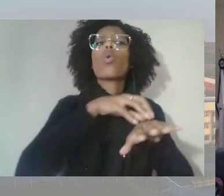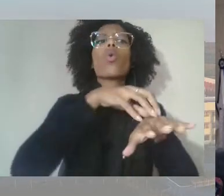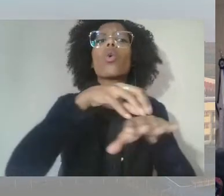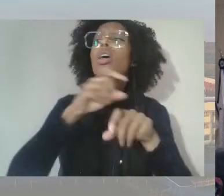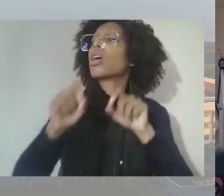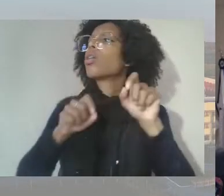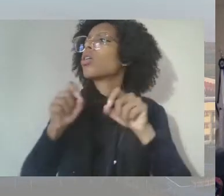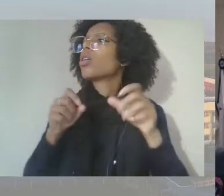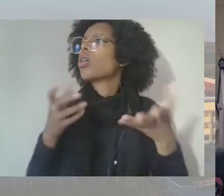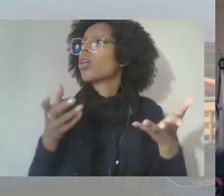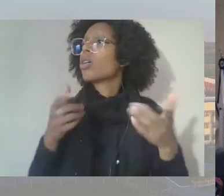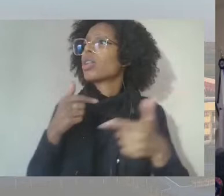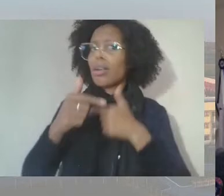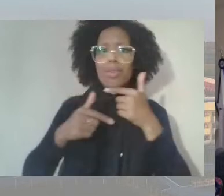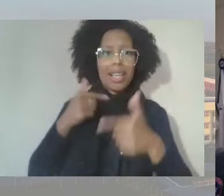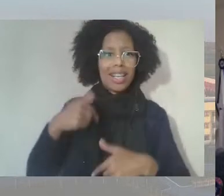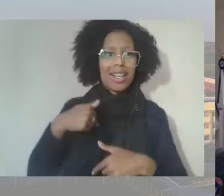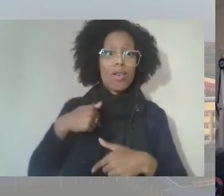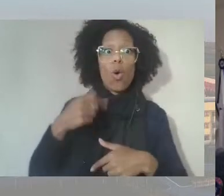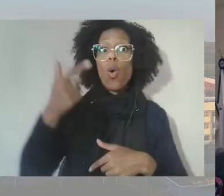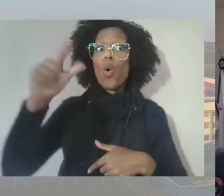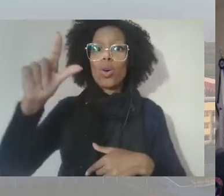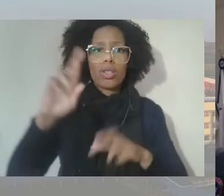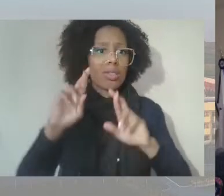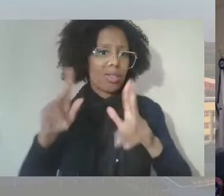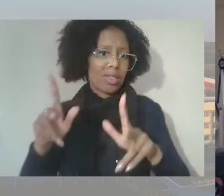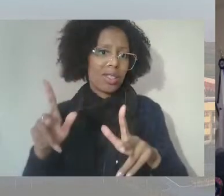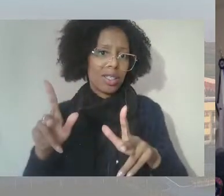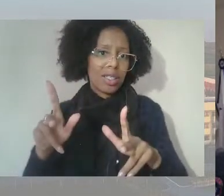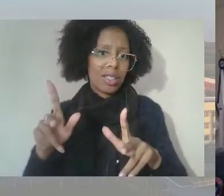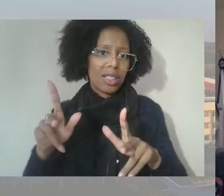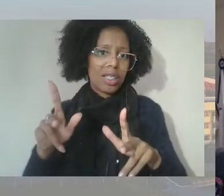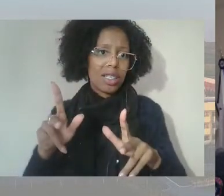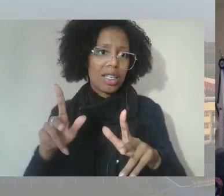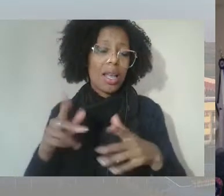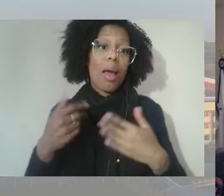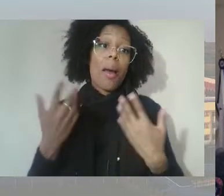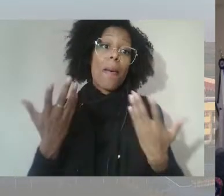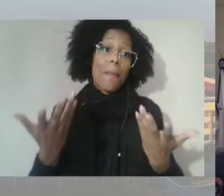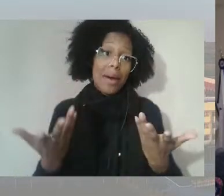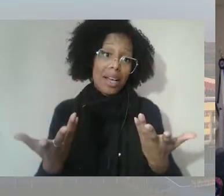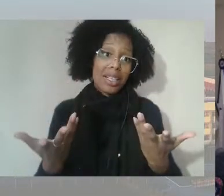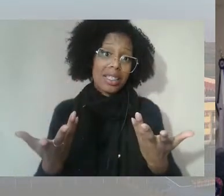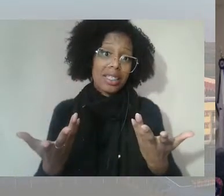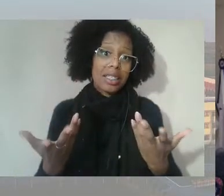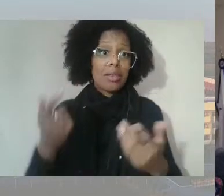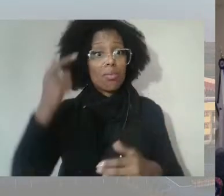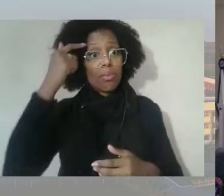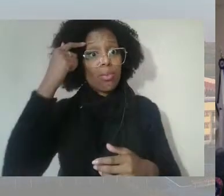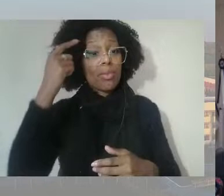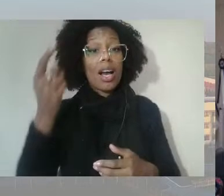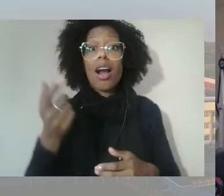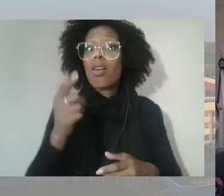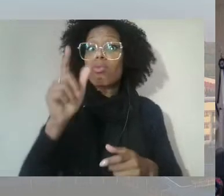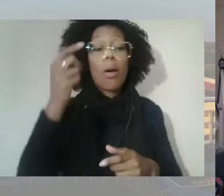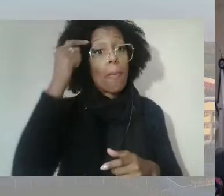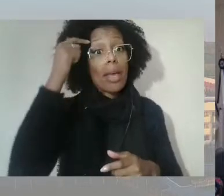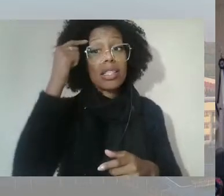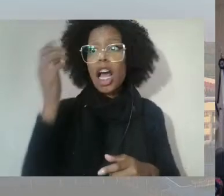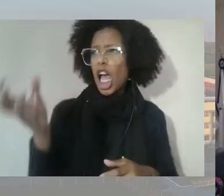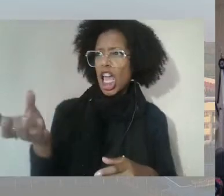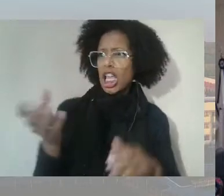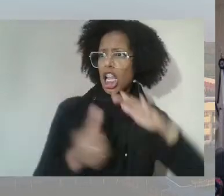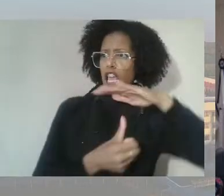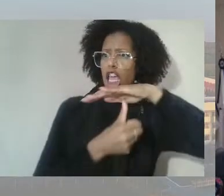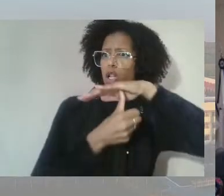Qual é o problema nisso? Nenhum. Só que a gente, né? Pô, será que eu não podia imaginar que eu poderia ser outra pessoa? E isso não é